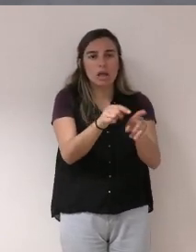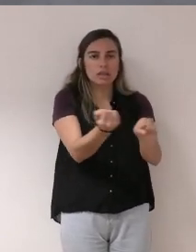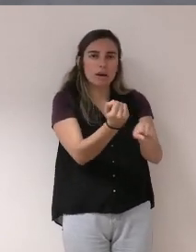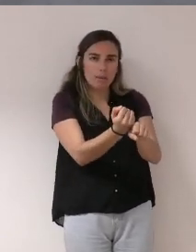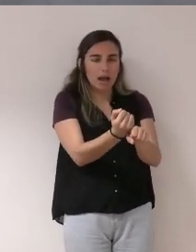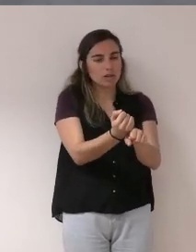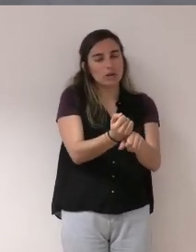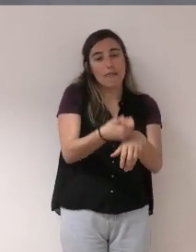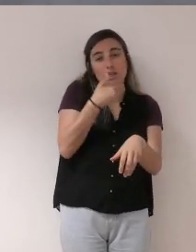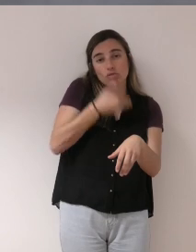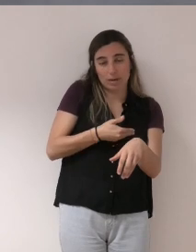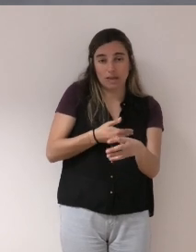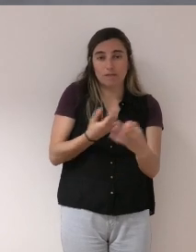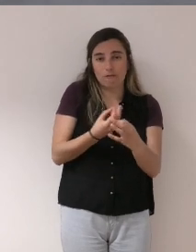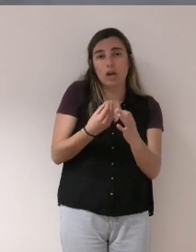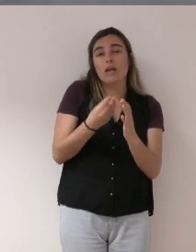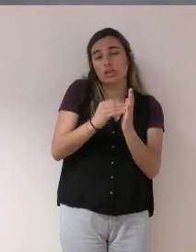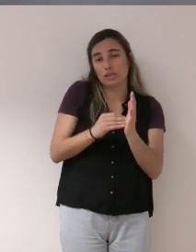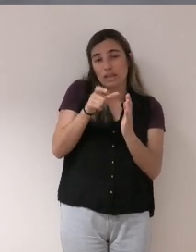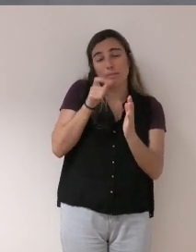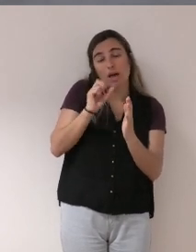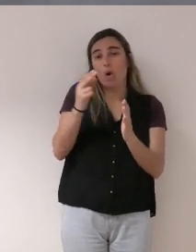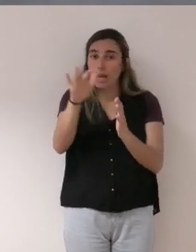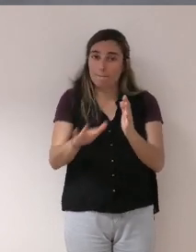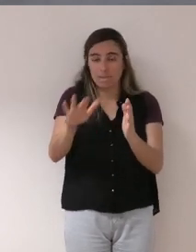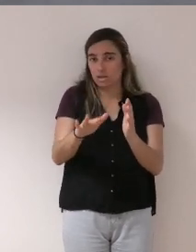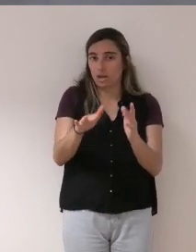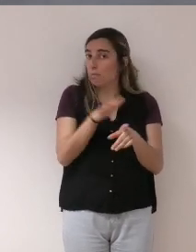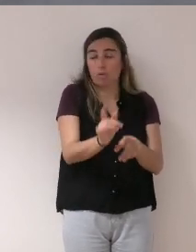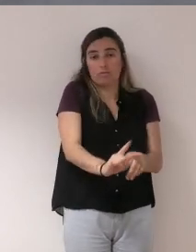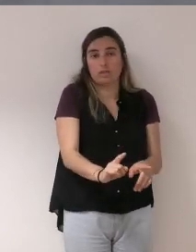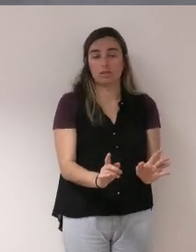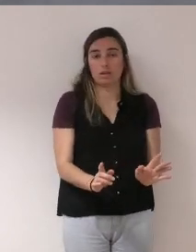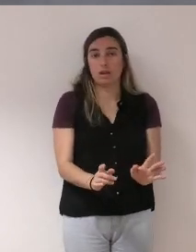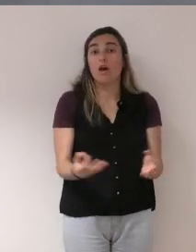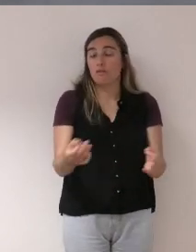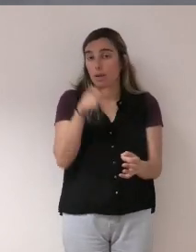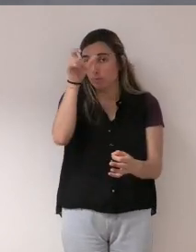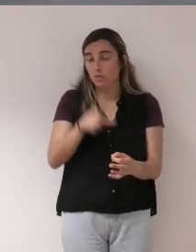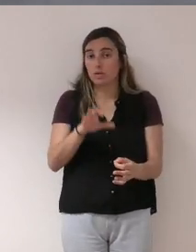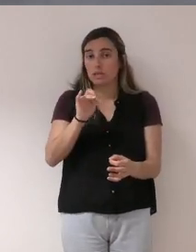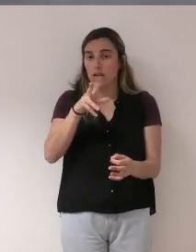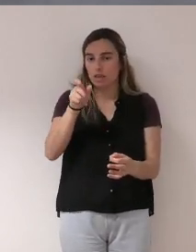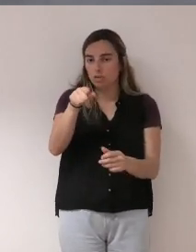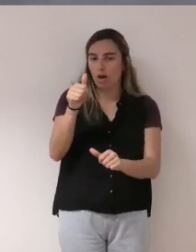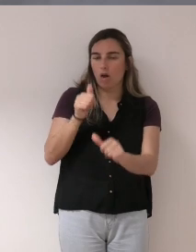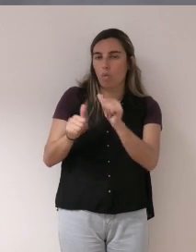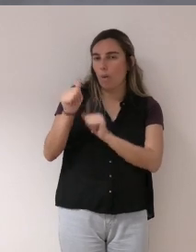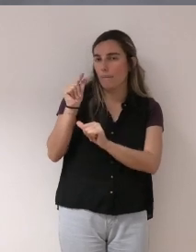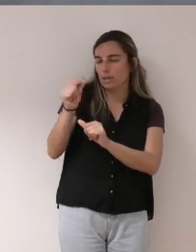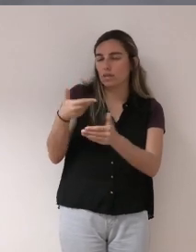densidade experiencial e semântica dessa palavra ou dessa imagem. Não implica. E depois o Helder começa a recuar em